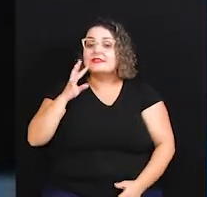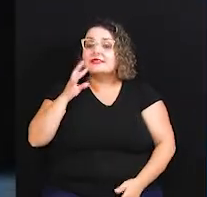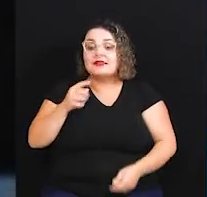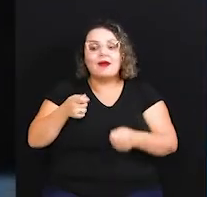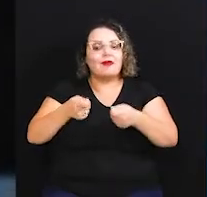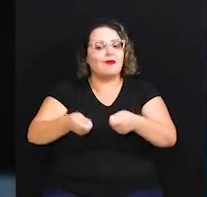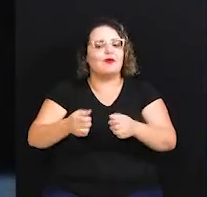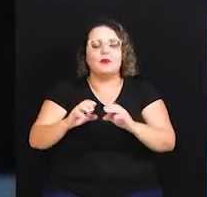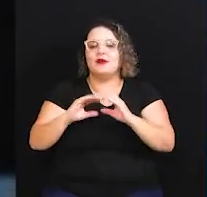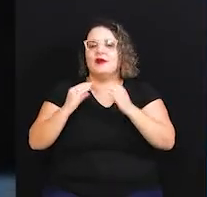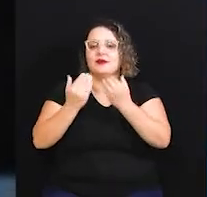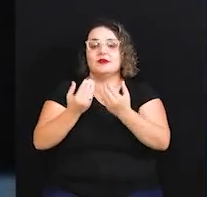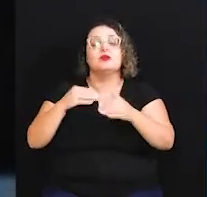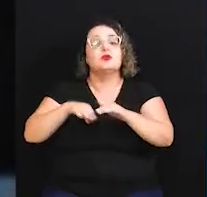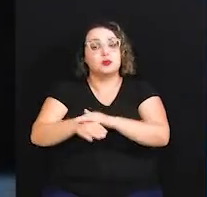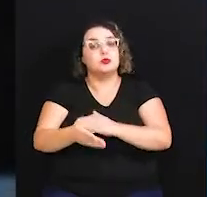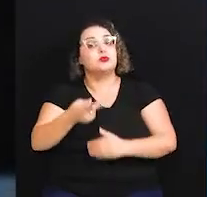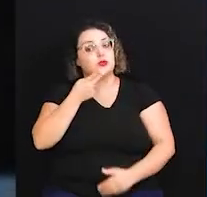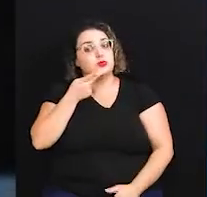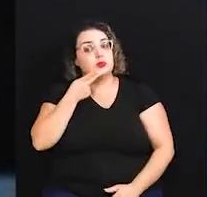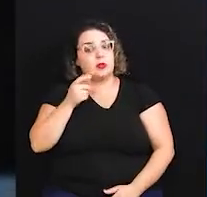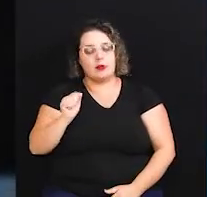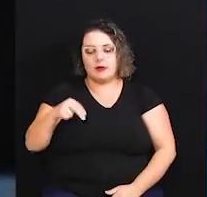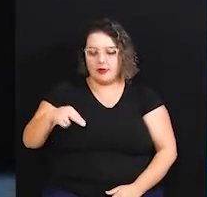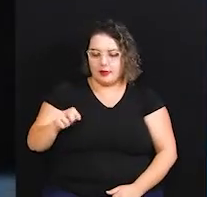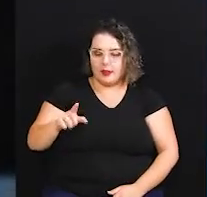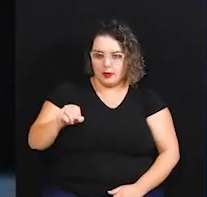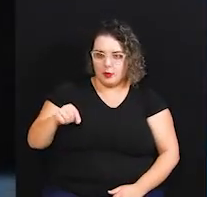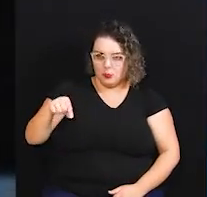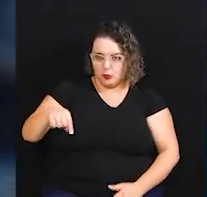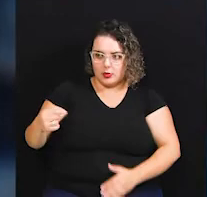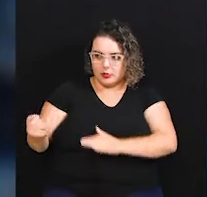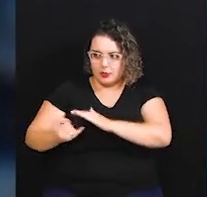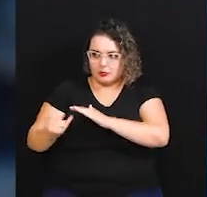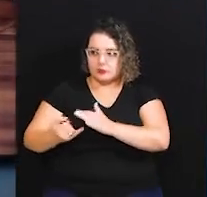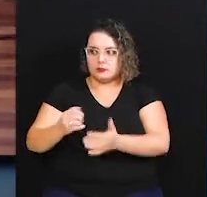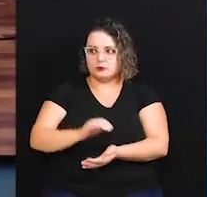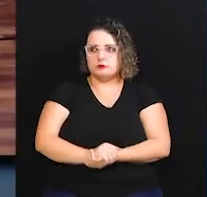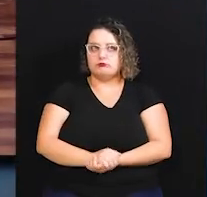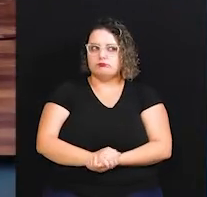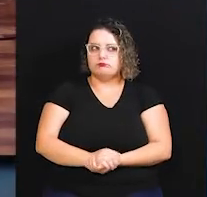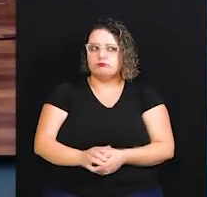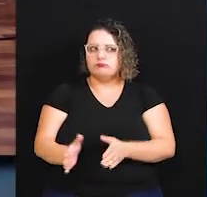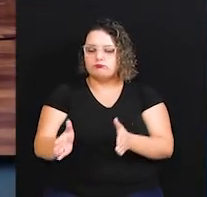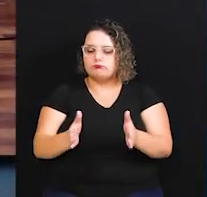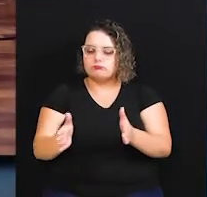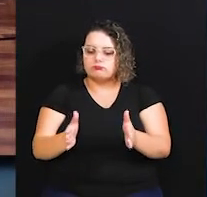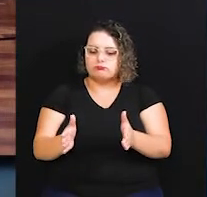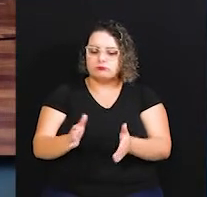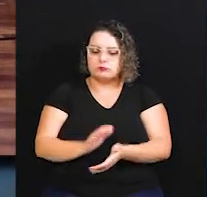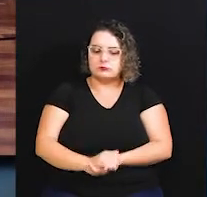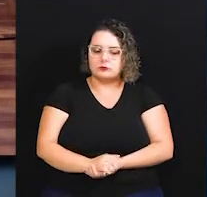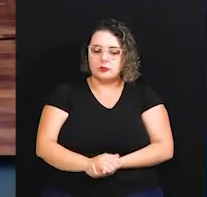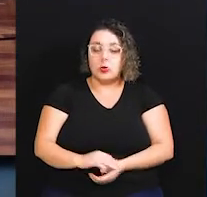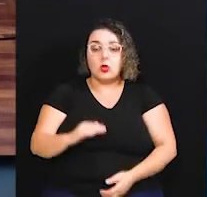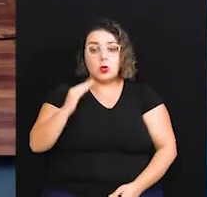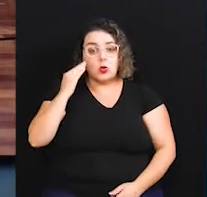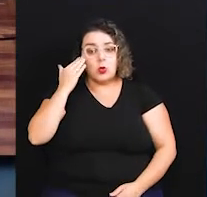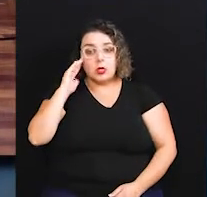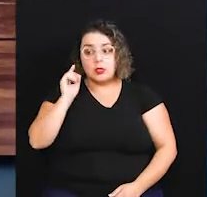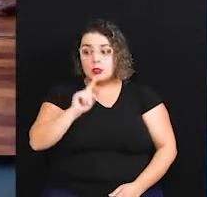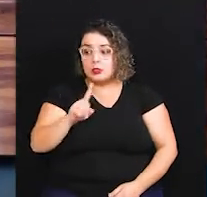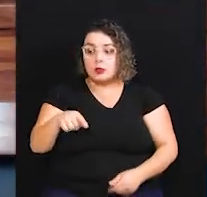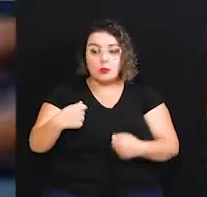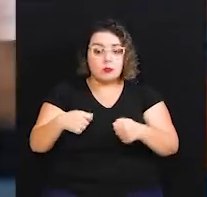tão sólido com a comunidade, que eu costumo dizer que a Anelo, ela já está de um tamanho que